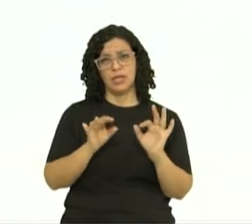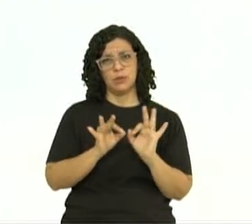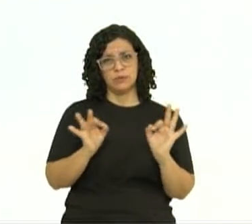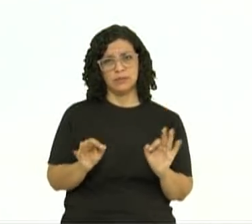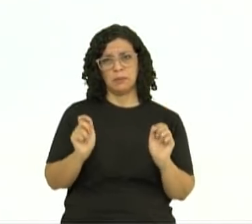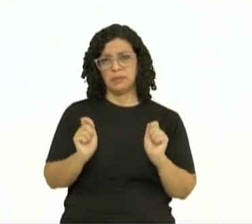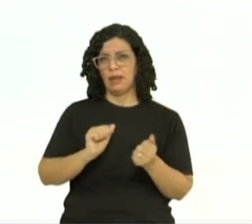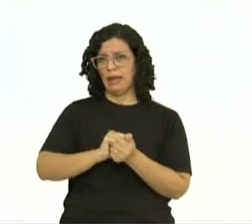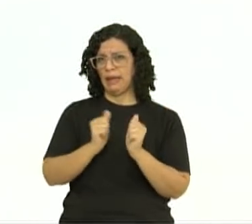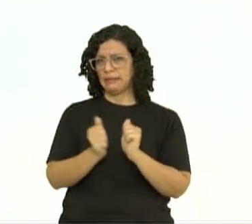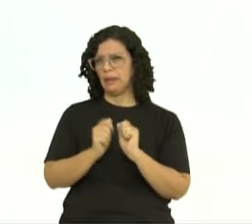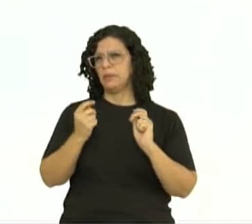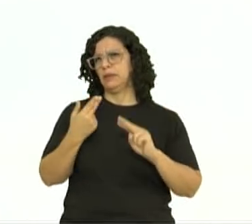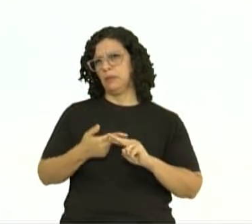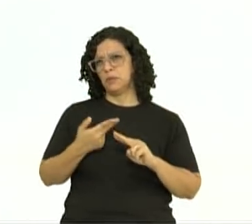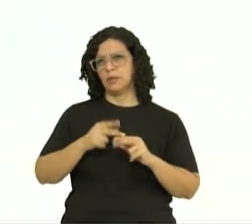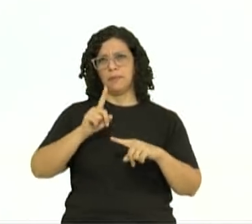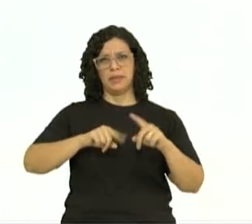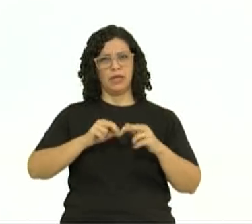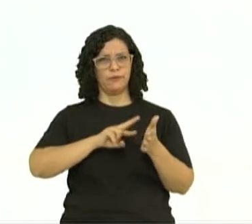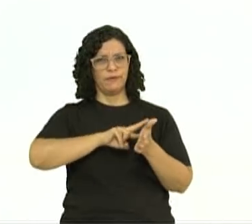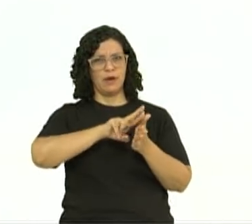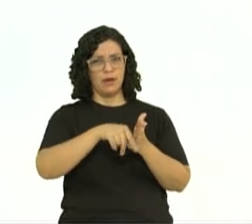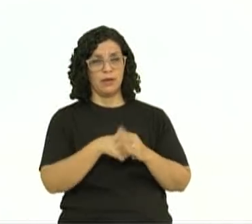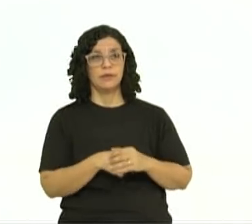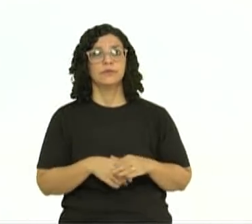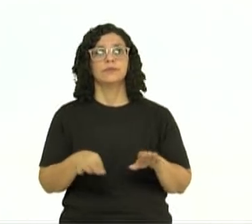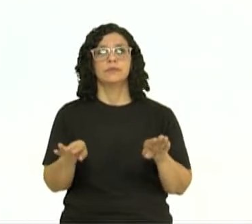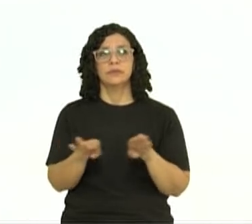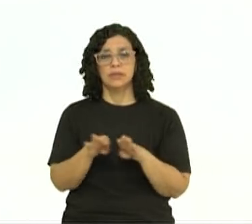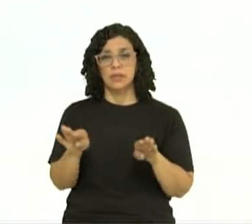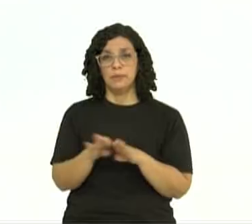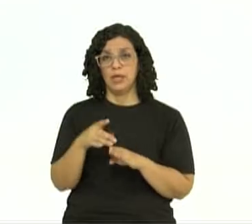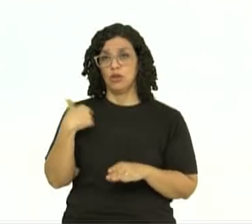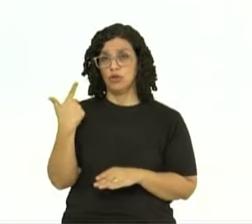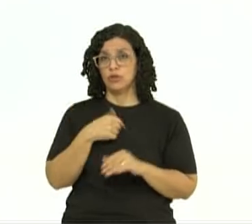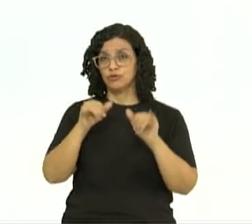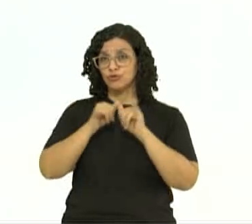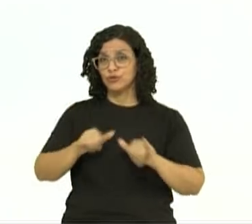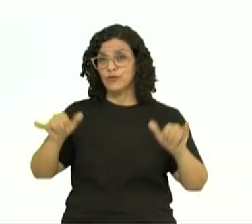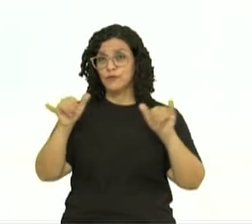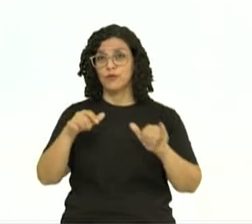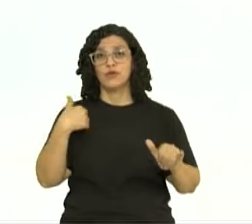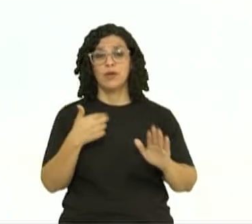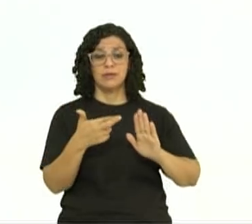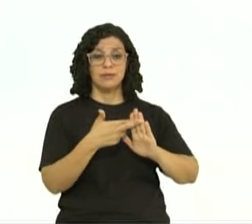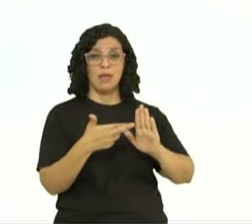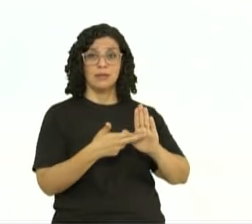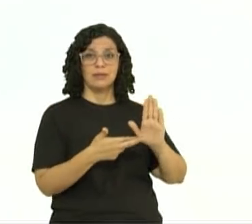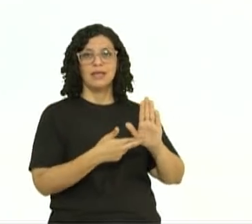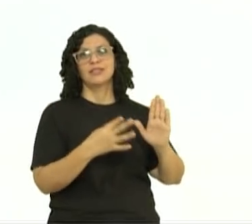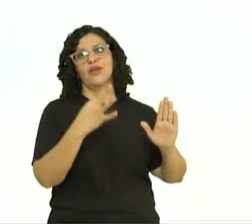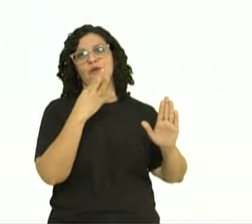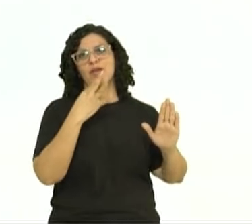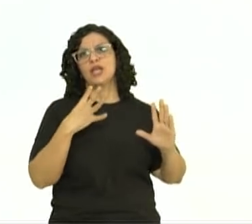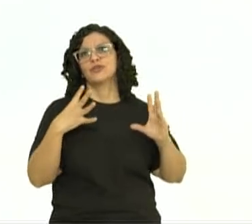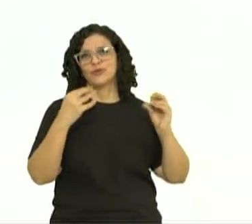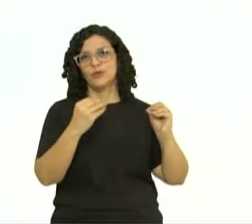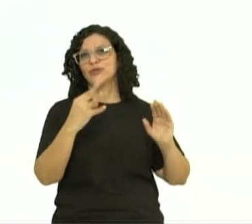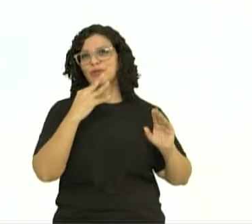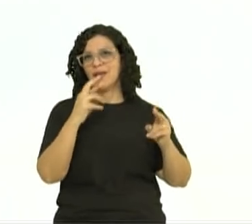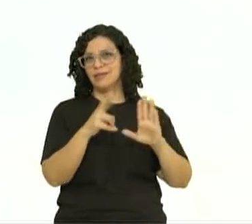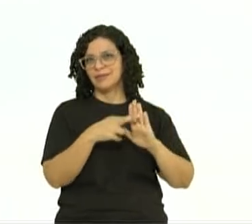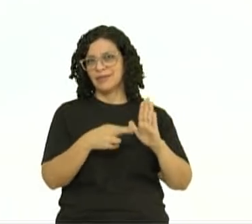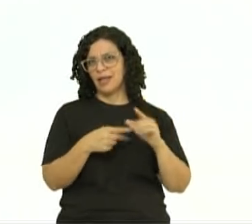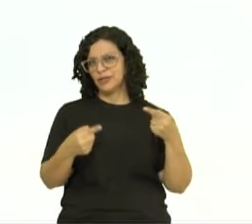né? Adaptação de material também. Como nós é bastante difundido, nós conhecemos as suas regras, né? Então a regra é bastante discutida, então nós